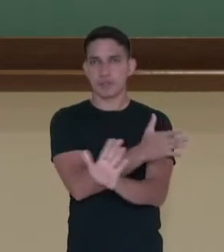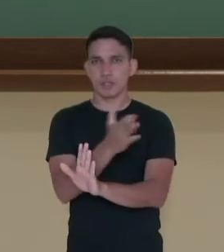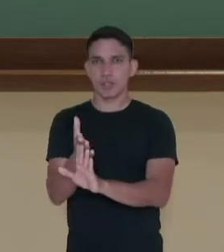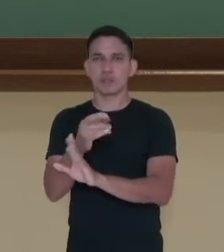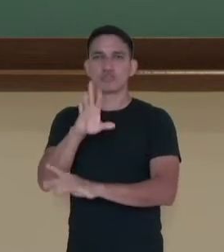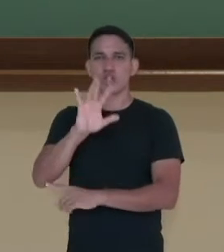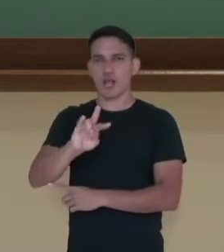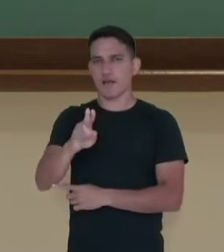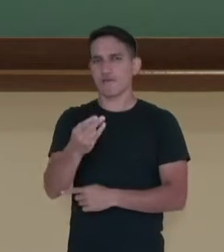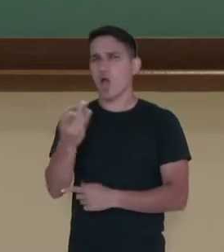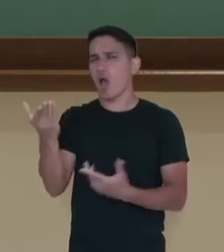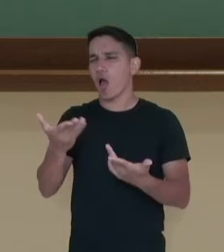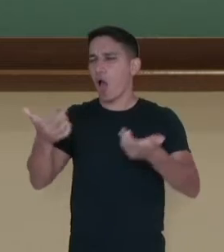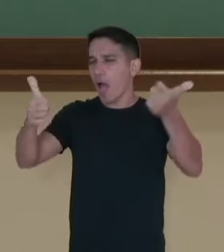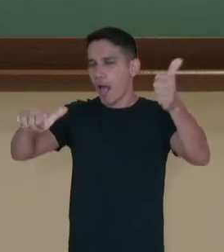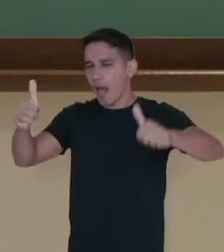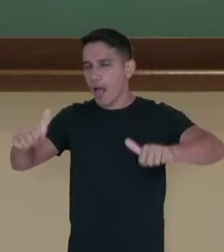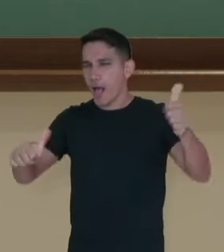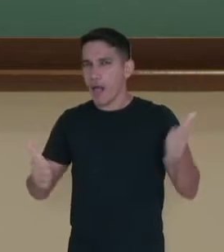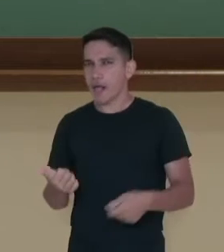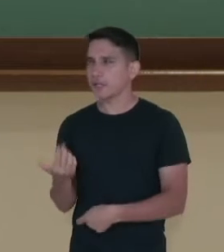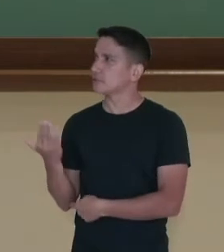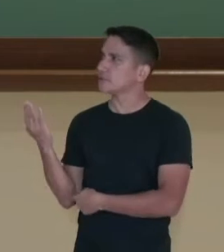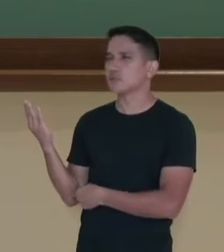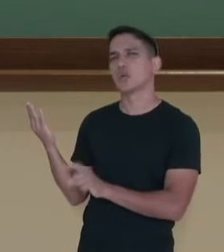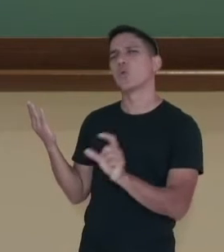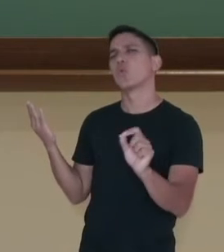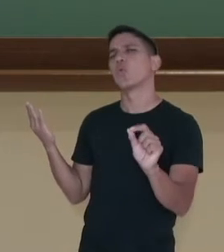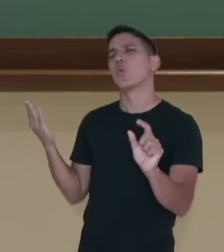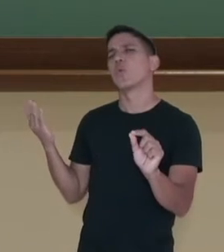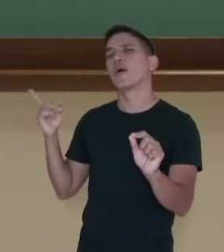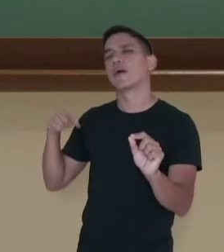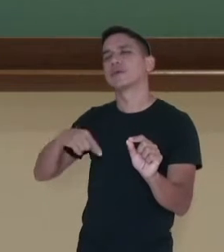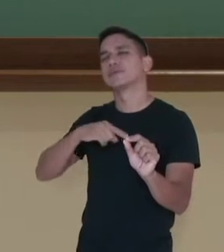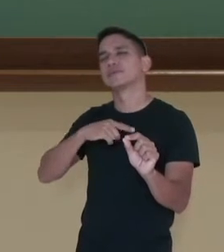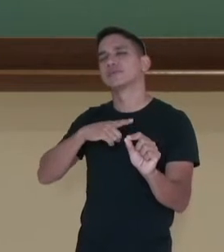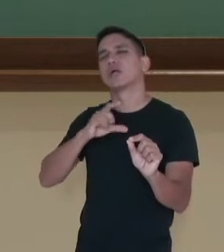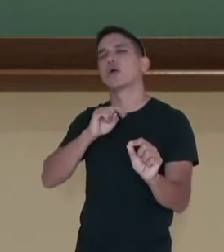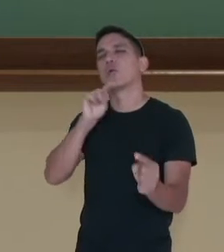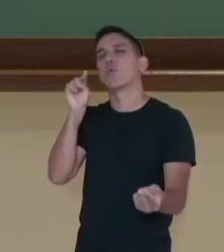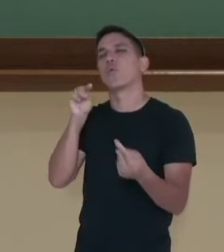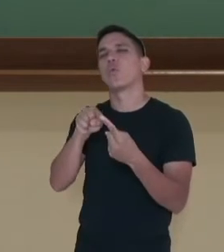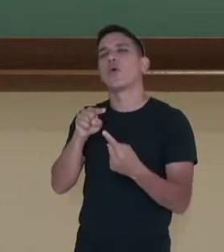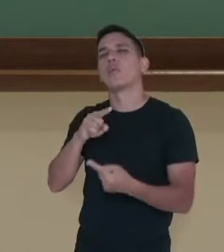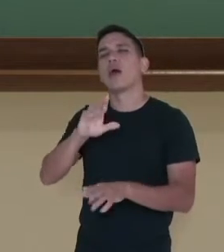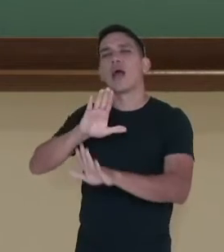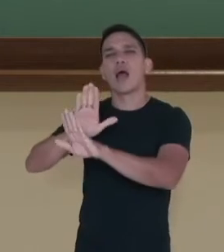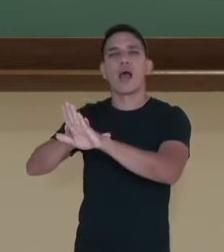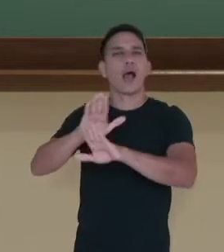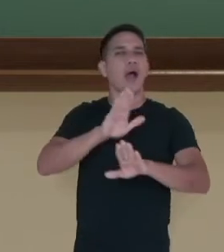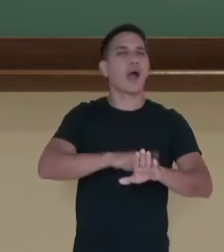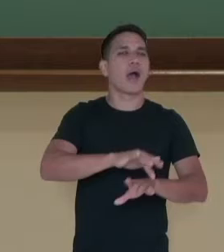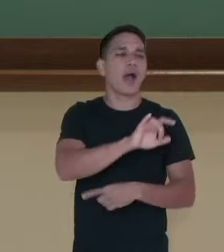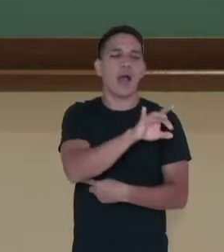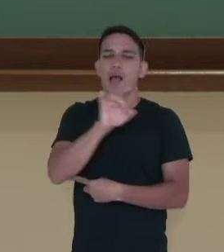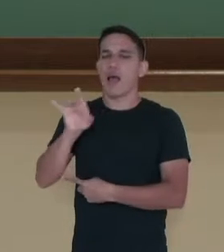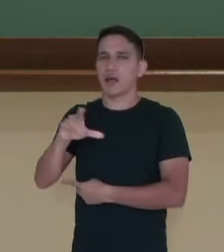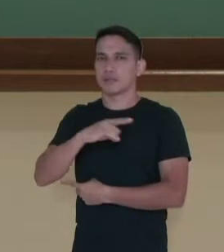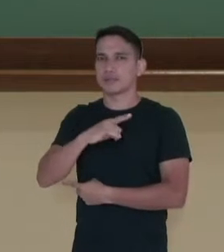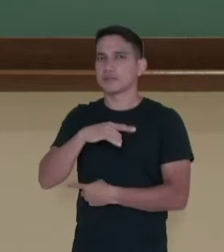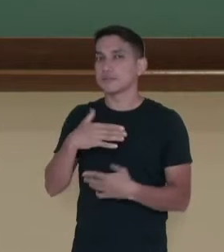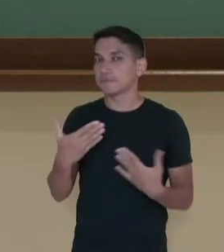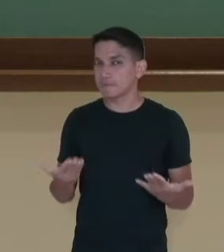vão fazer uma análise. Qual o sentido, qual a mensagem que eles estão transmitindo para